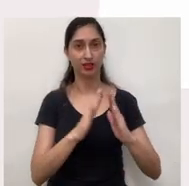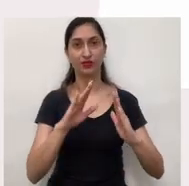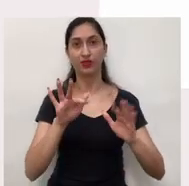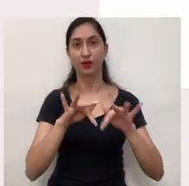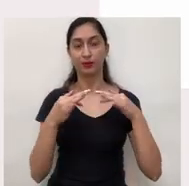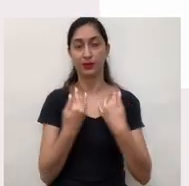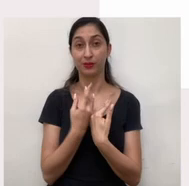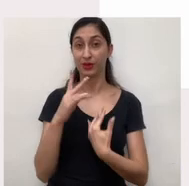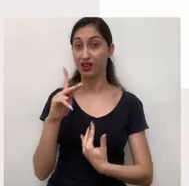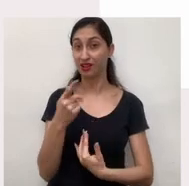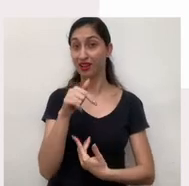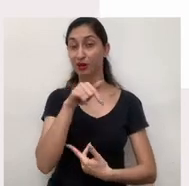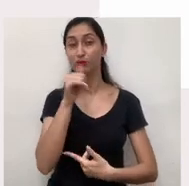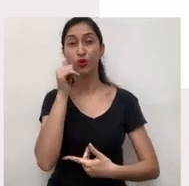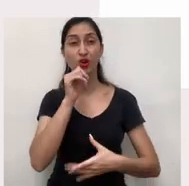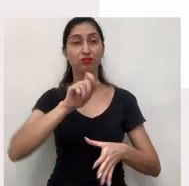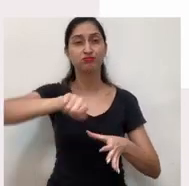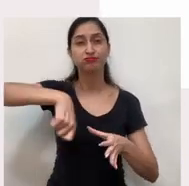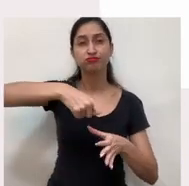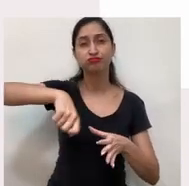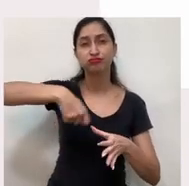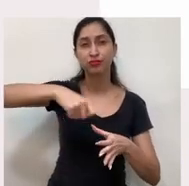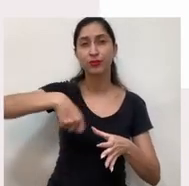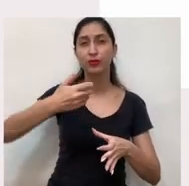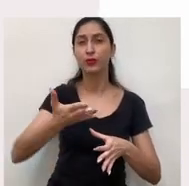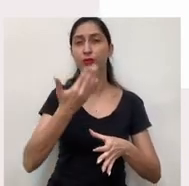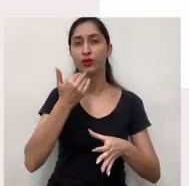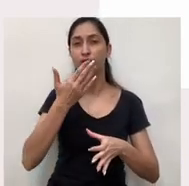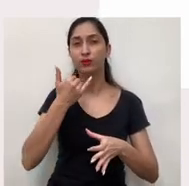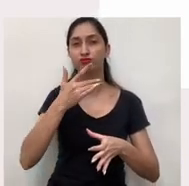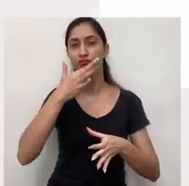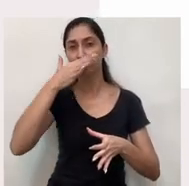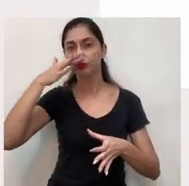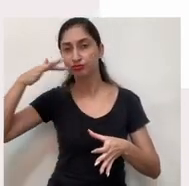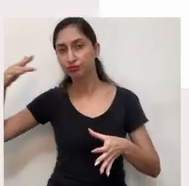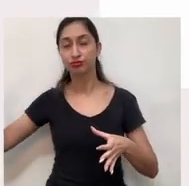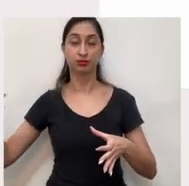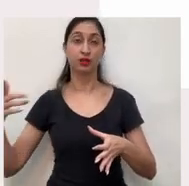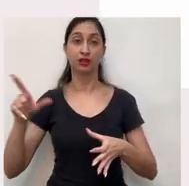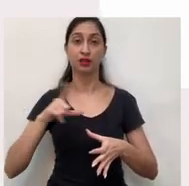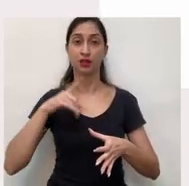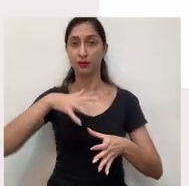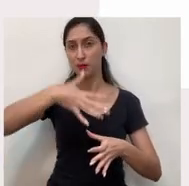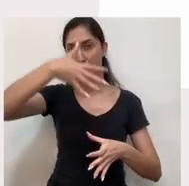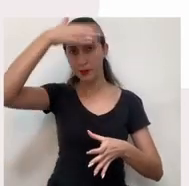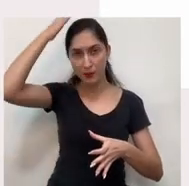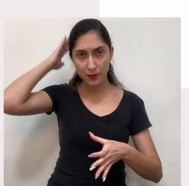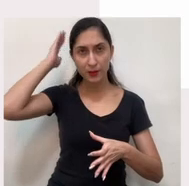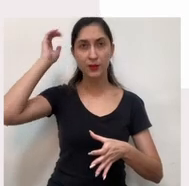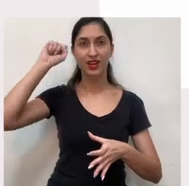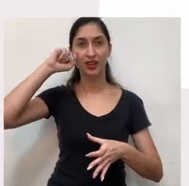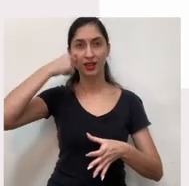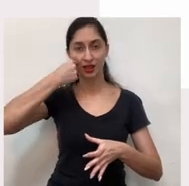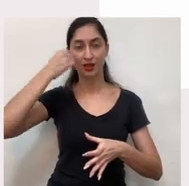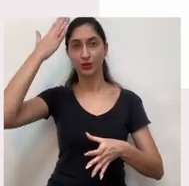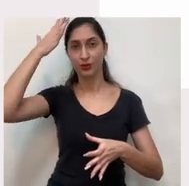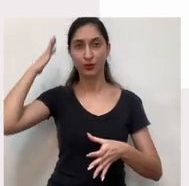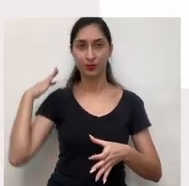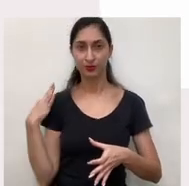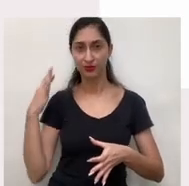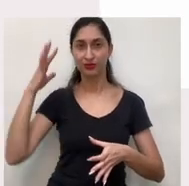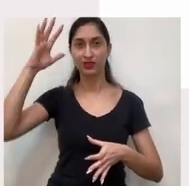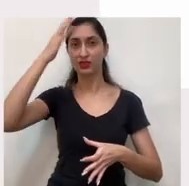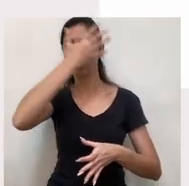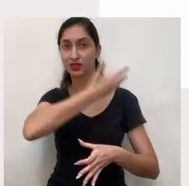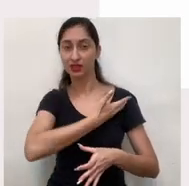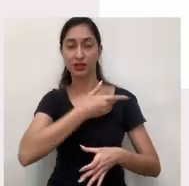cozinhava maravilhosamente bem e que cheirava a malva. Uma senhora de cabelos negros, um pouco acima dos ombros,